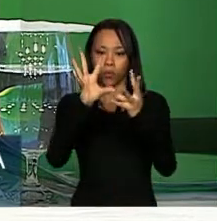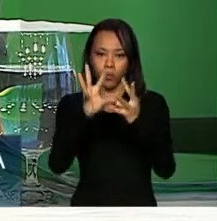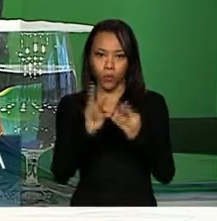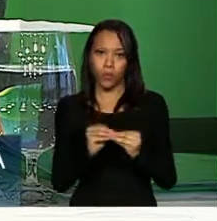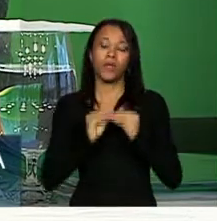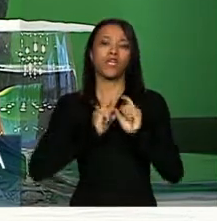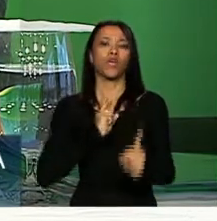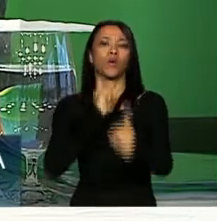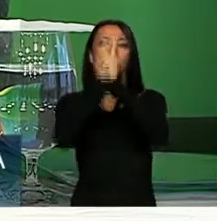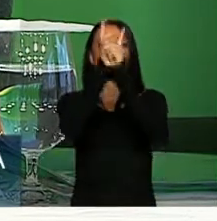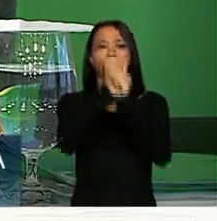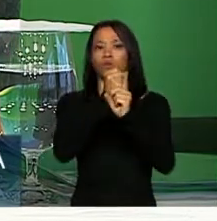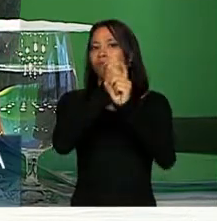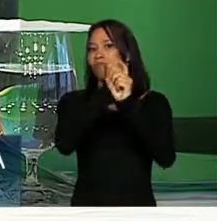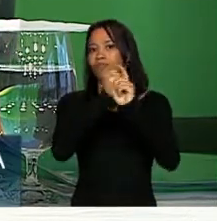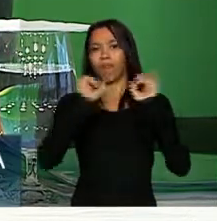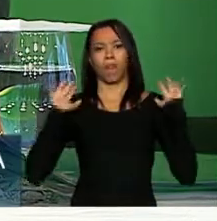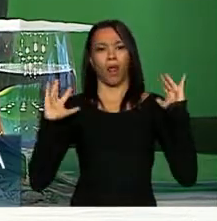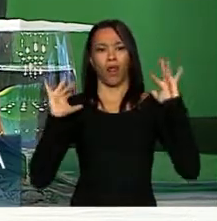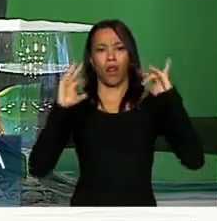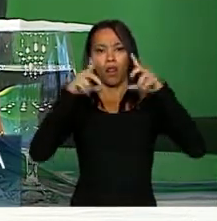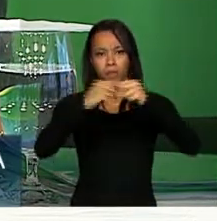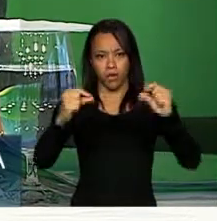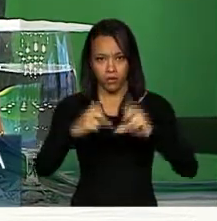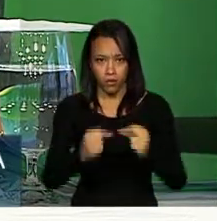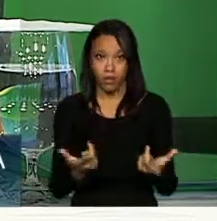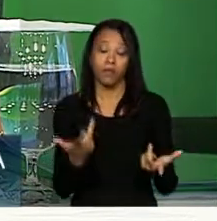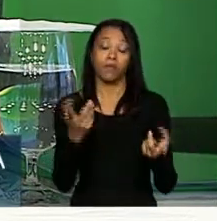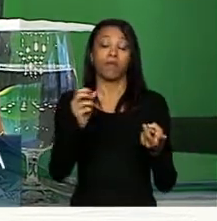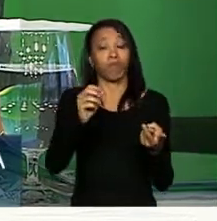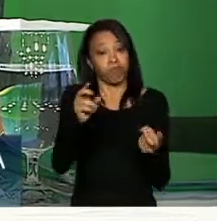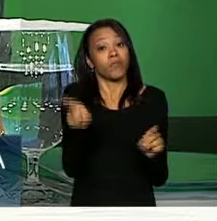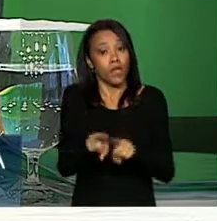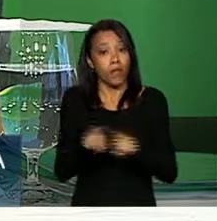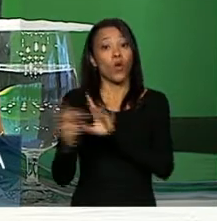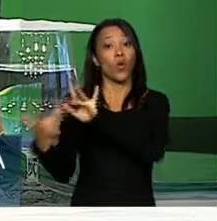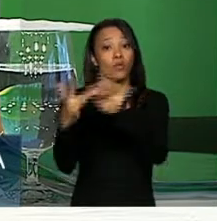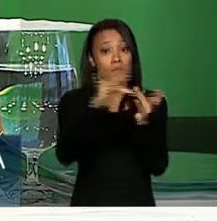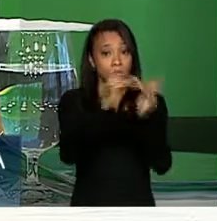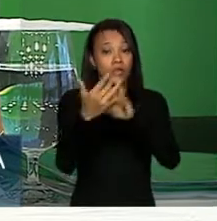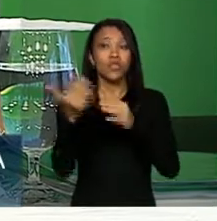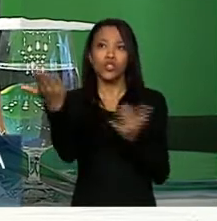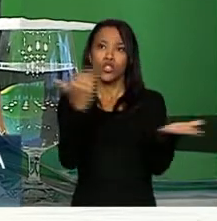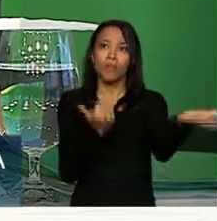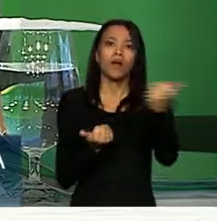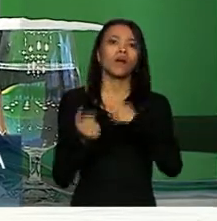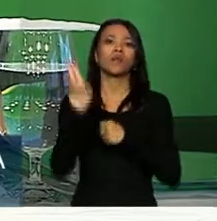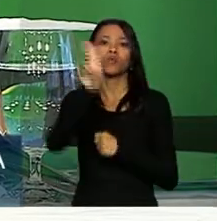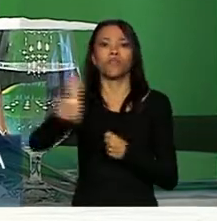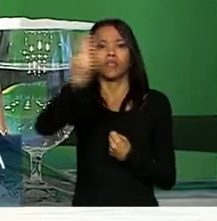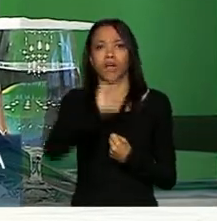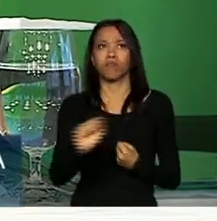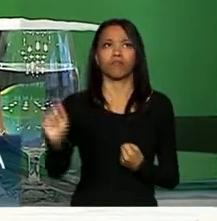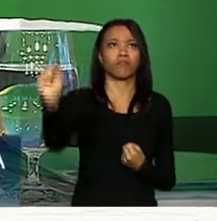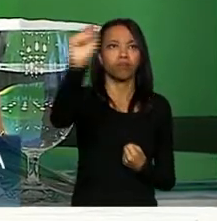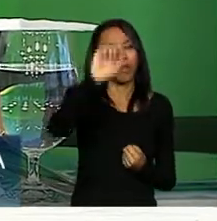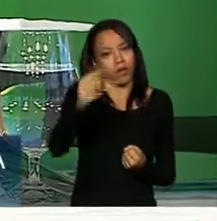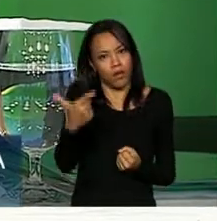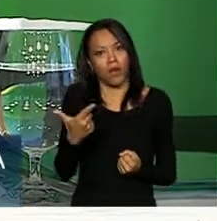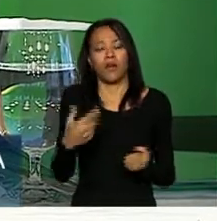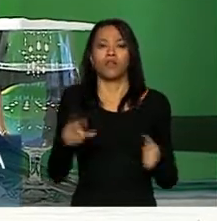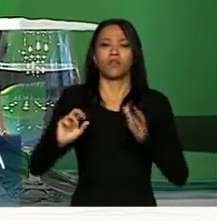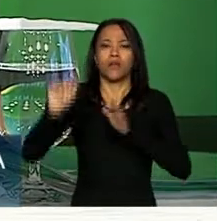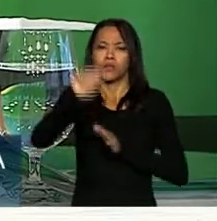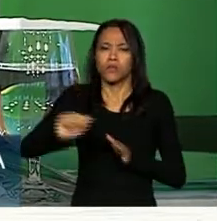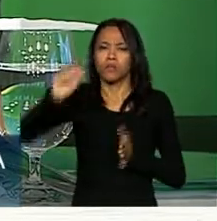nível nacional e de forma muito participativa, com a academia participando, com os movimentos sociais e, claro, os órgãos do